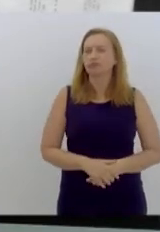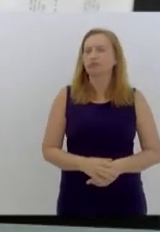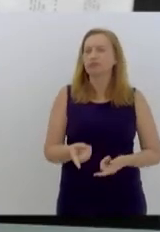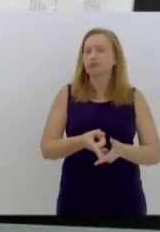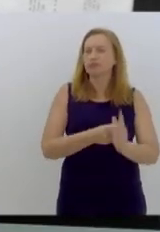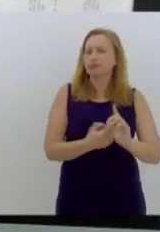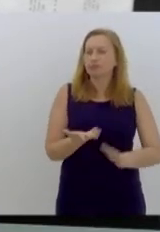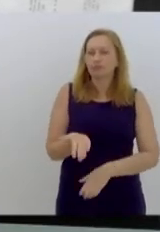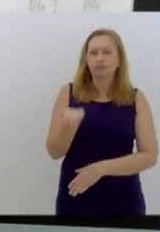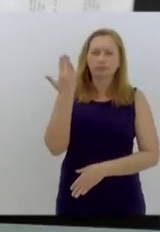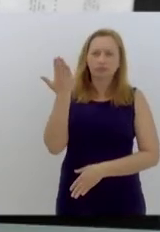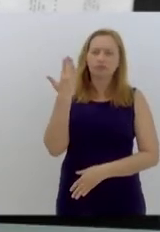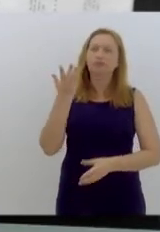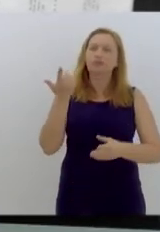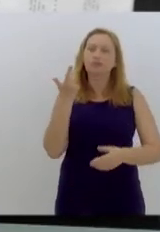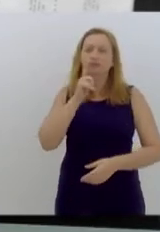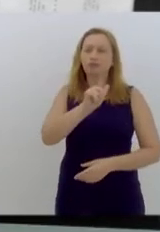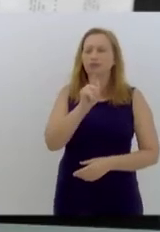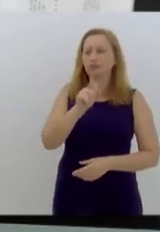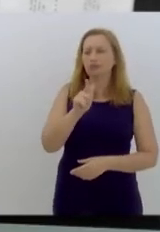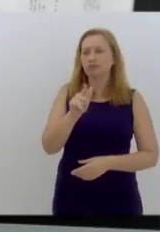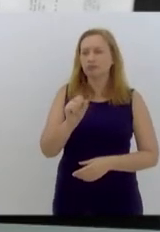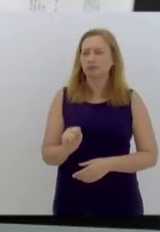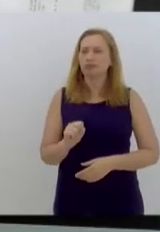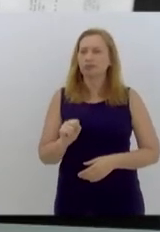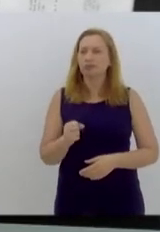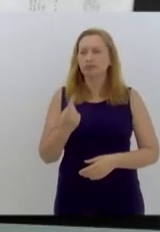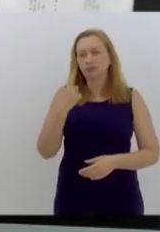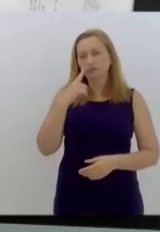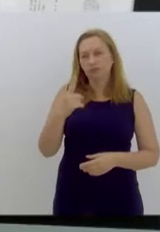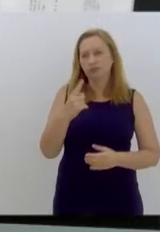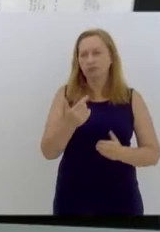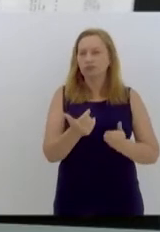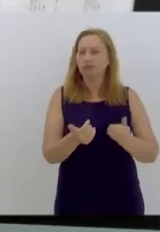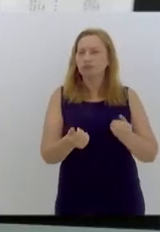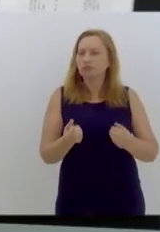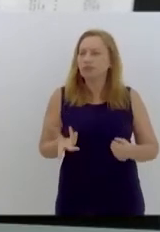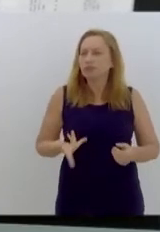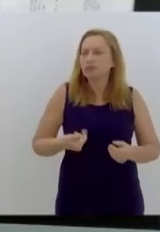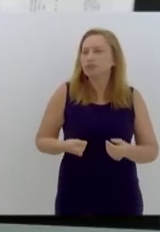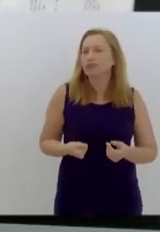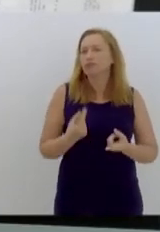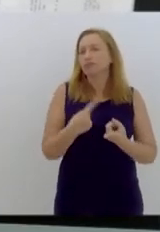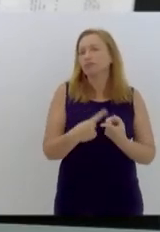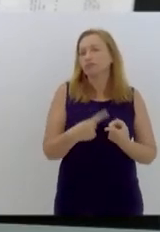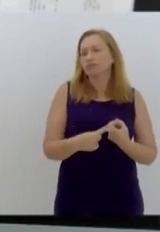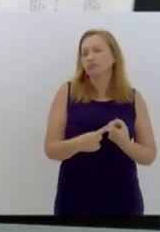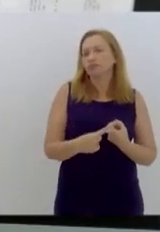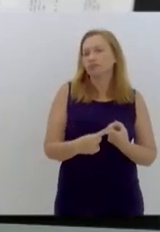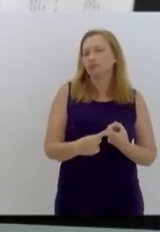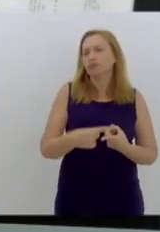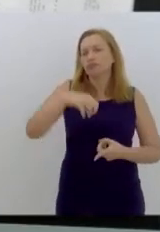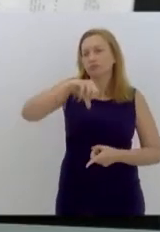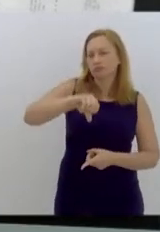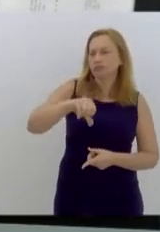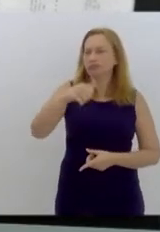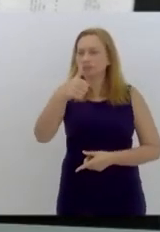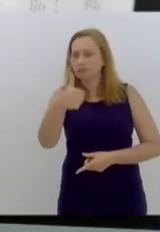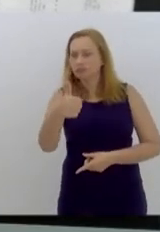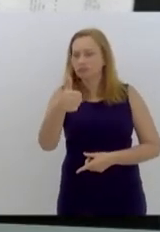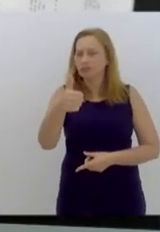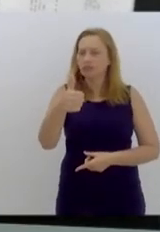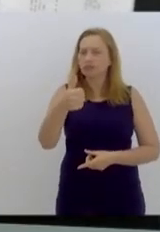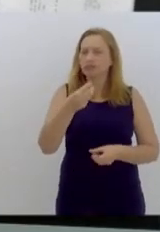para trás, que a gente consiga se debruçar de uma forma mais adequada, porque senão os 91 municípios